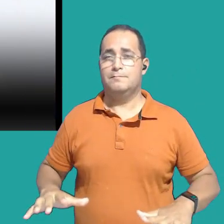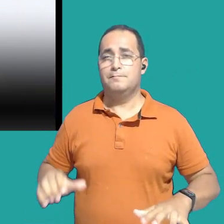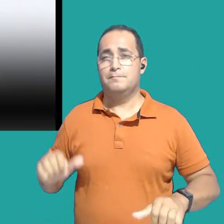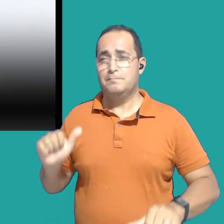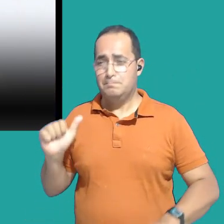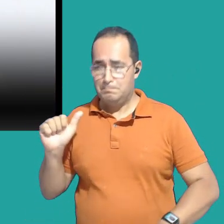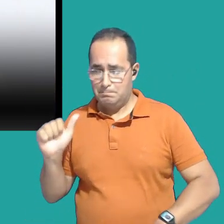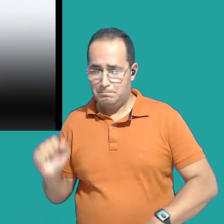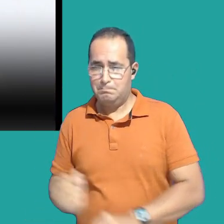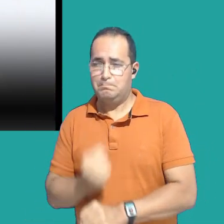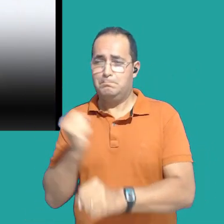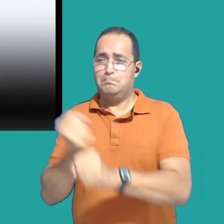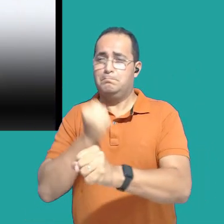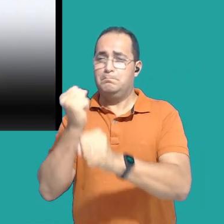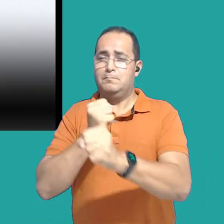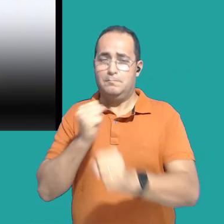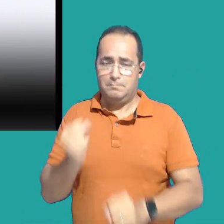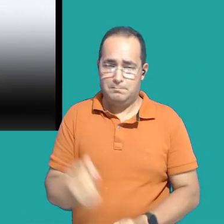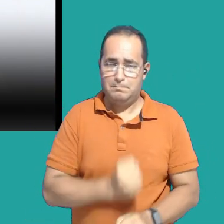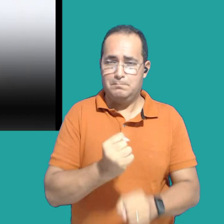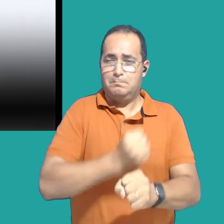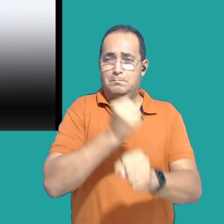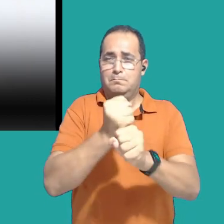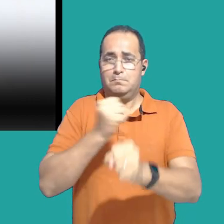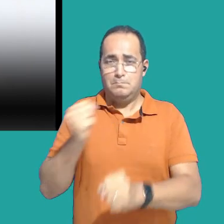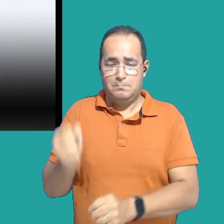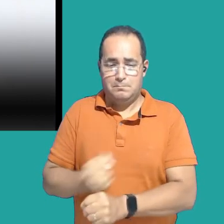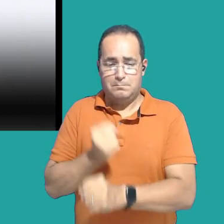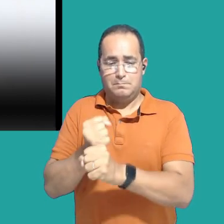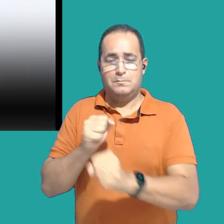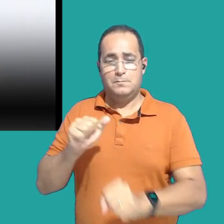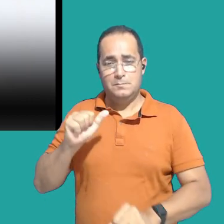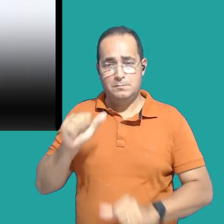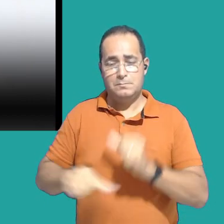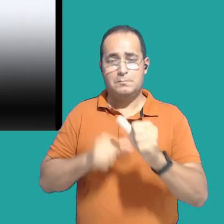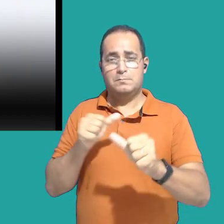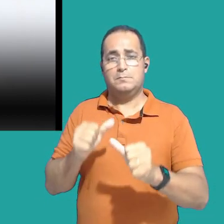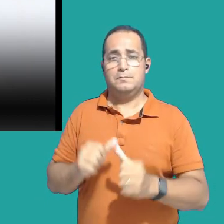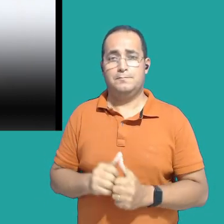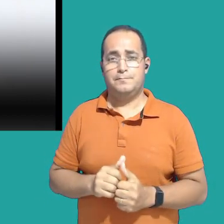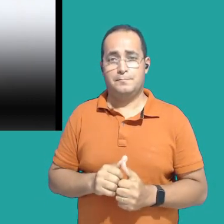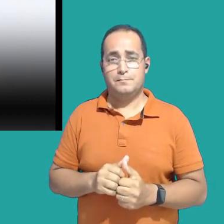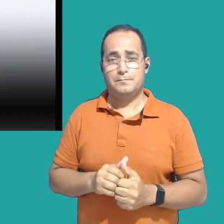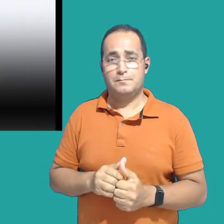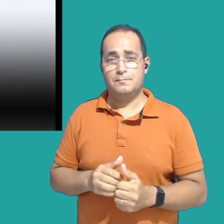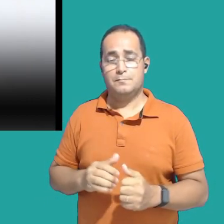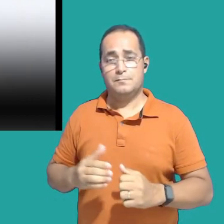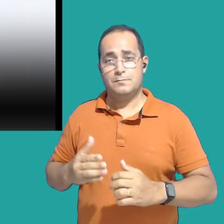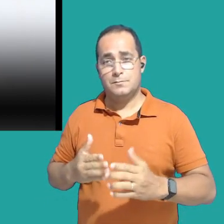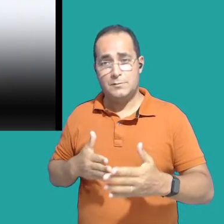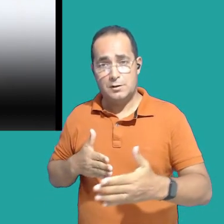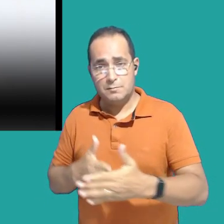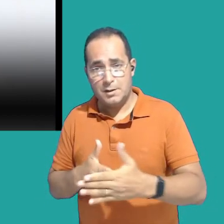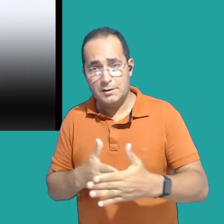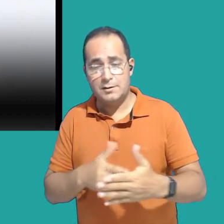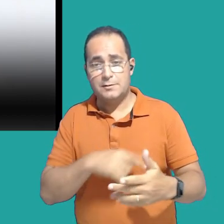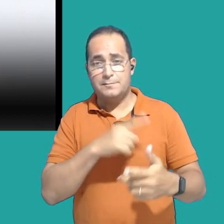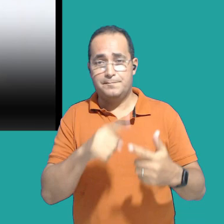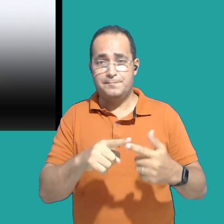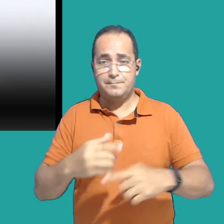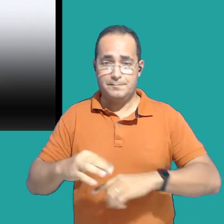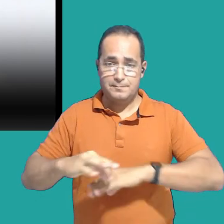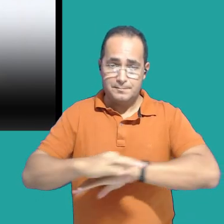mesmo, desconstruir, reconstruir essas barreiras, as barreiras